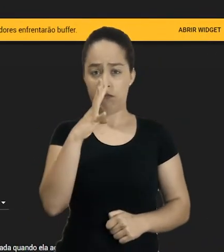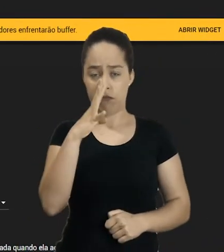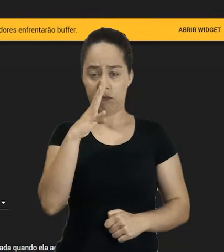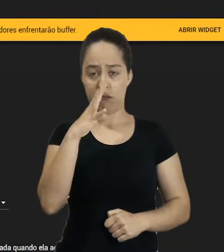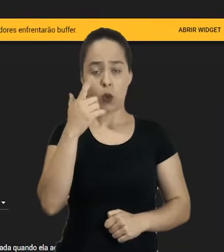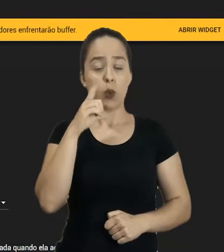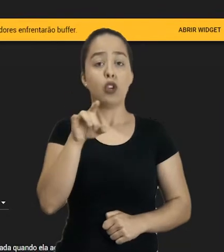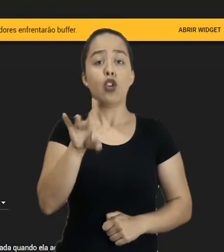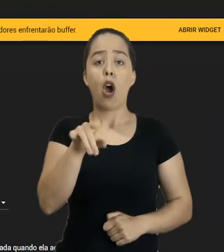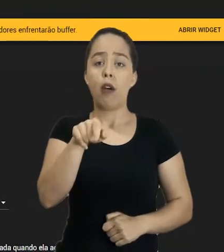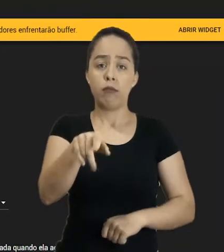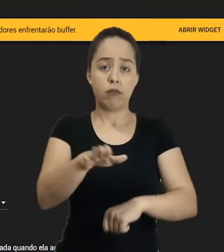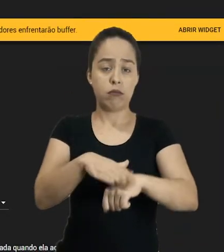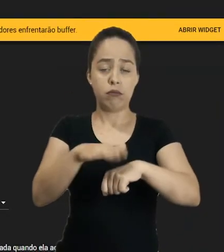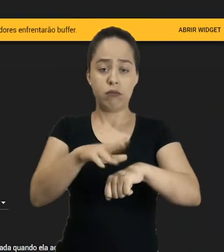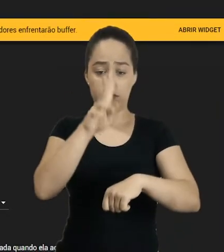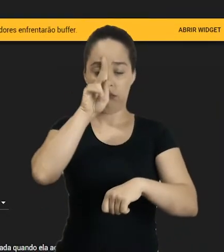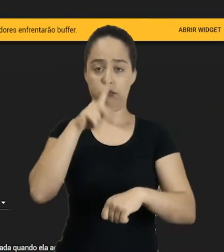só você vai poder ver